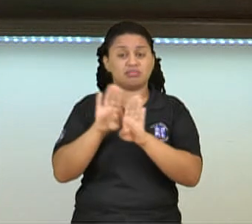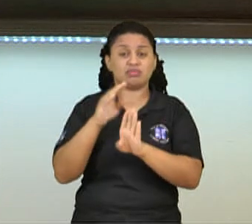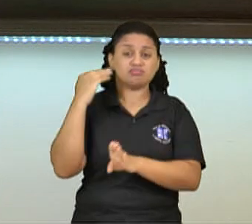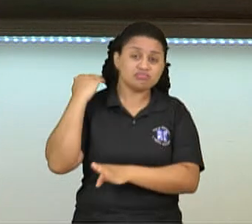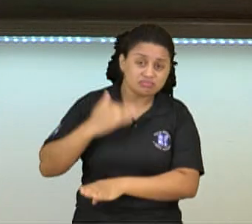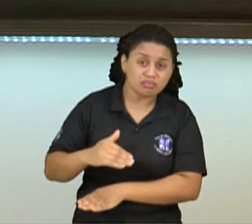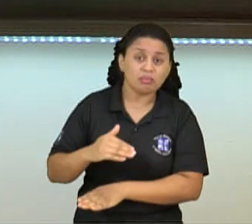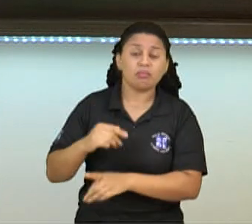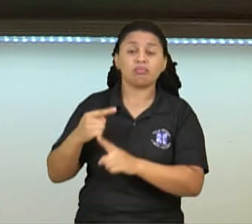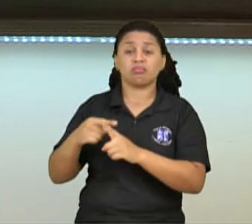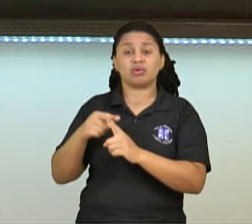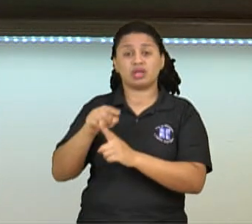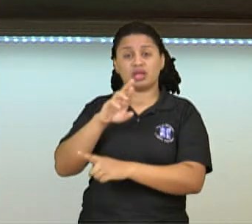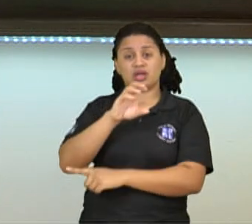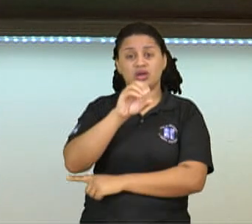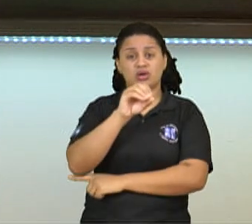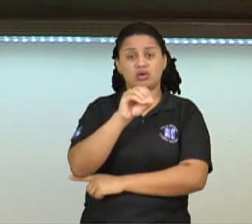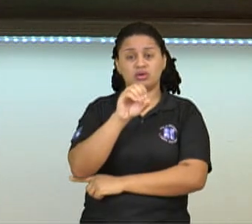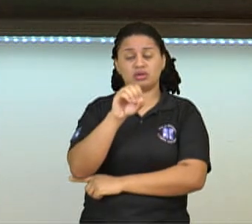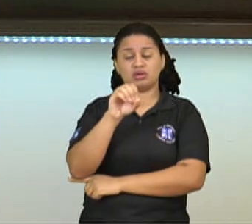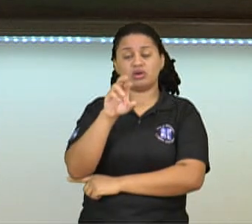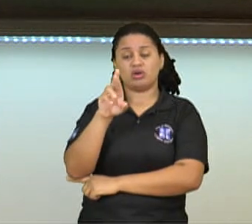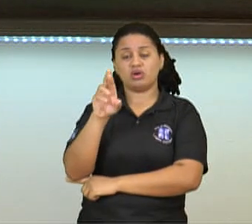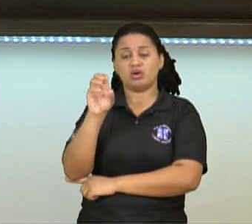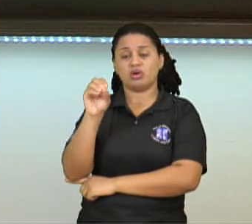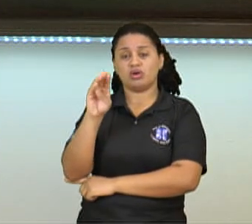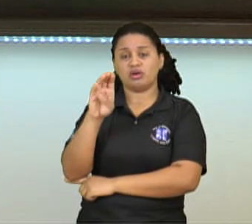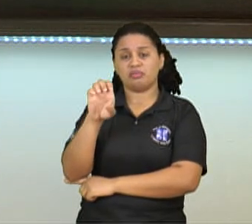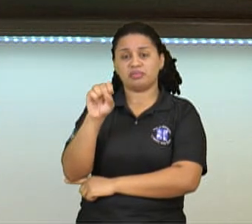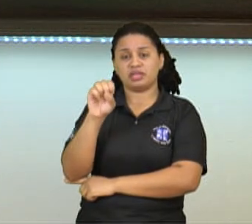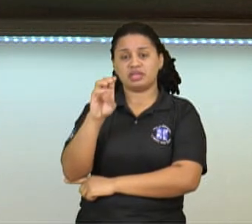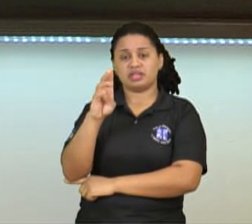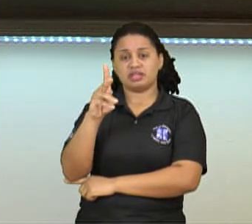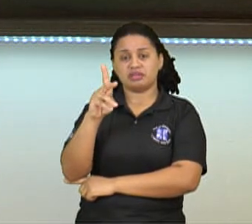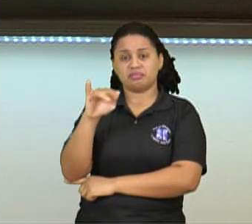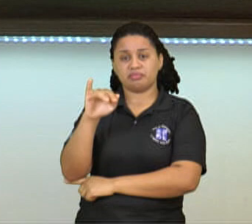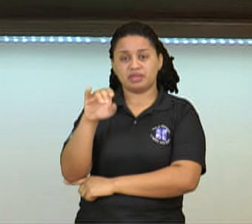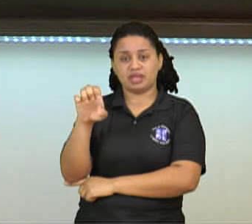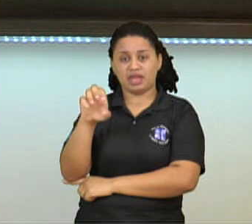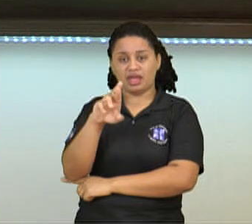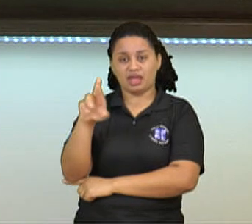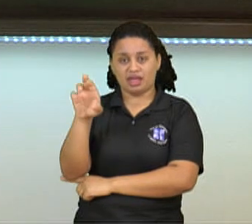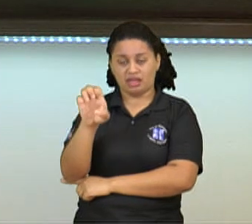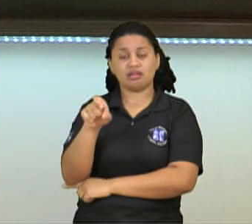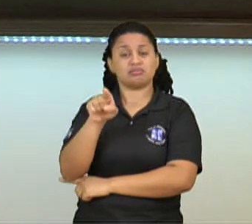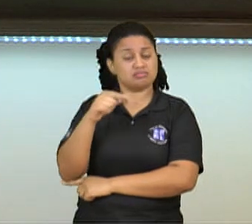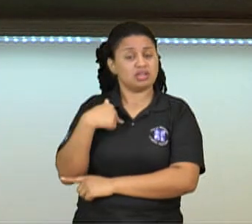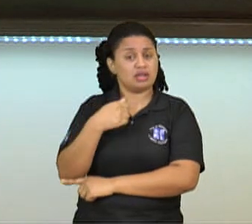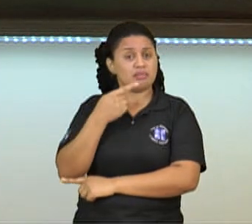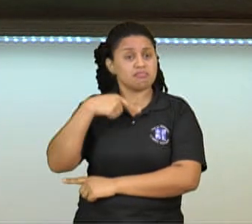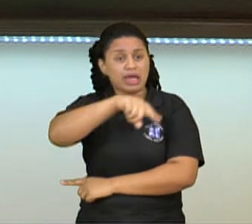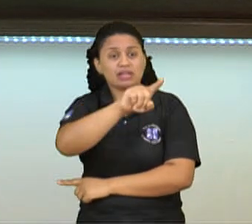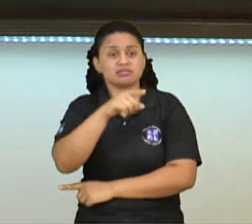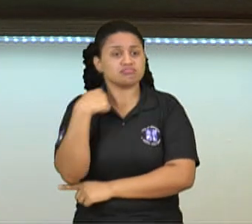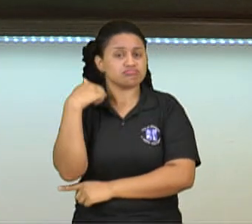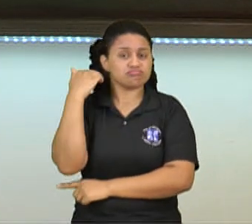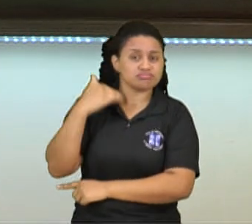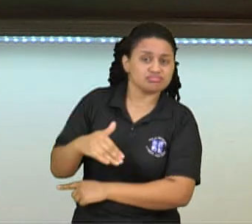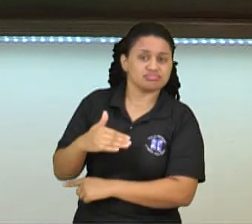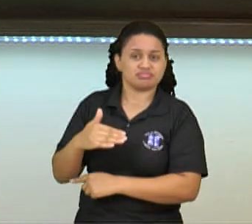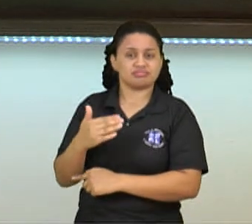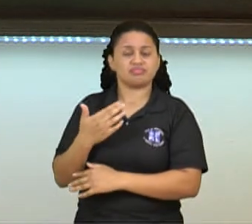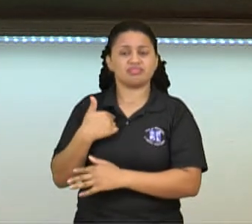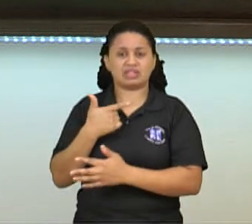a mando de Robespierre. A revolução desse grupo, dos jacobinos, torna-se uma revolução